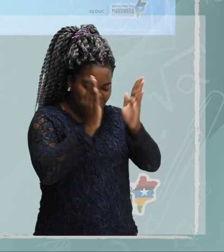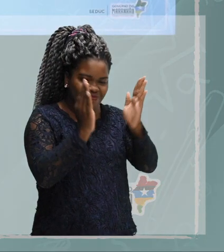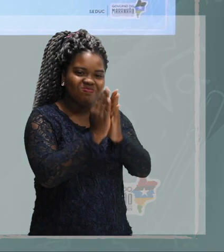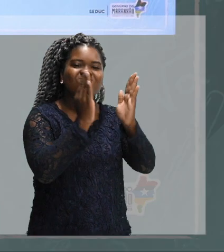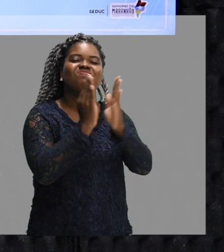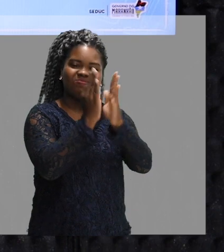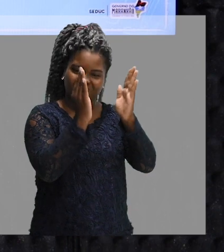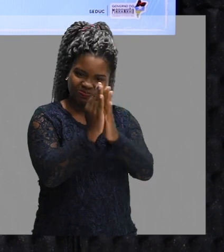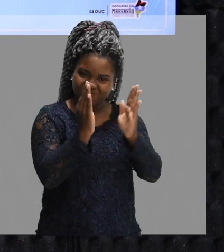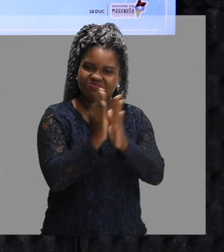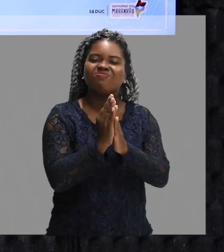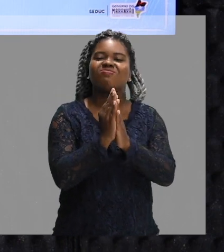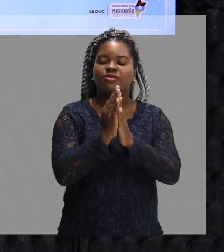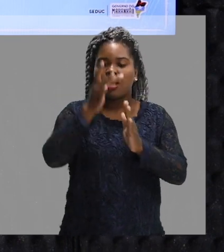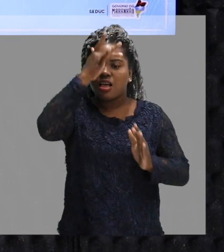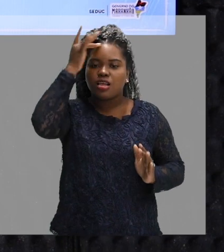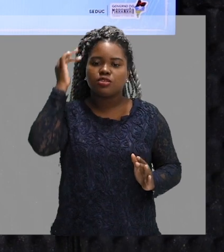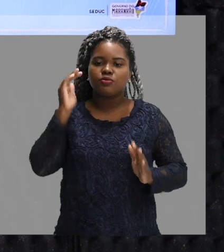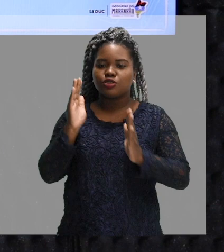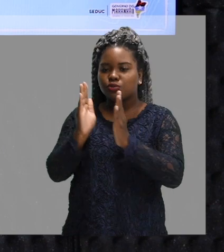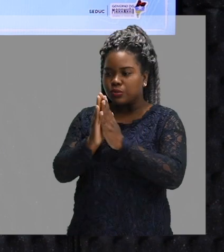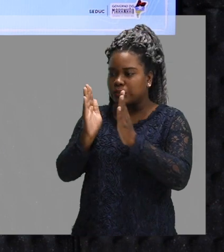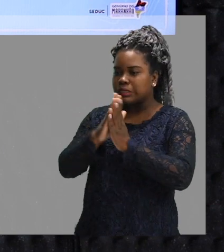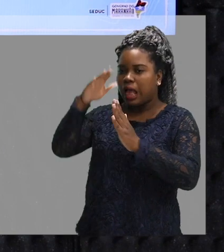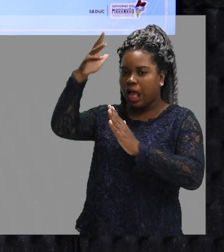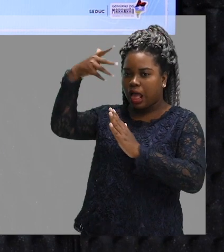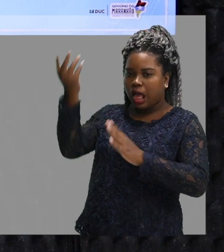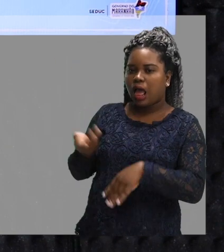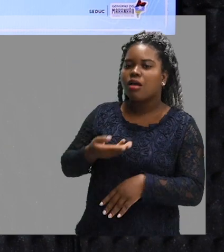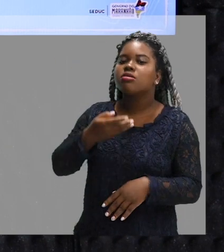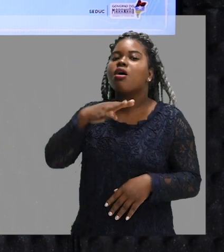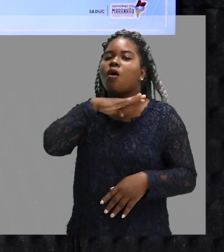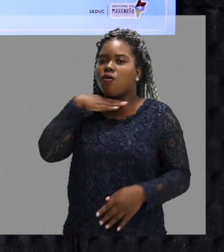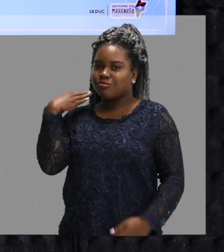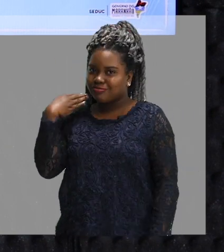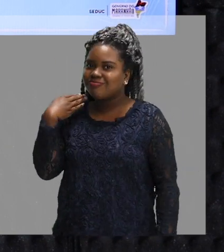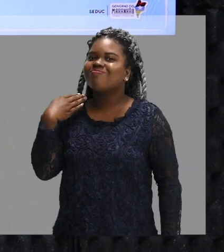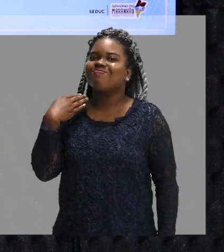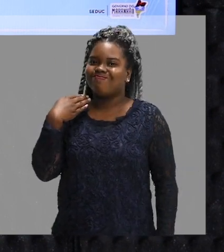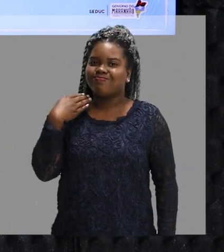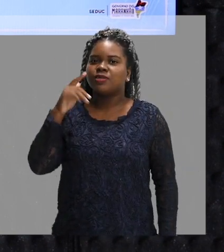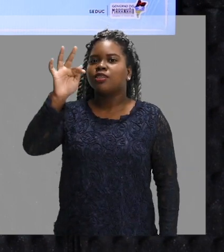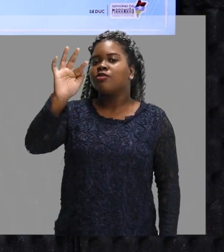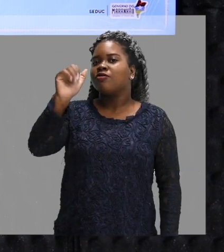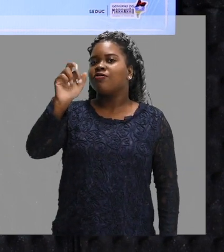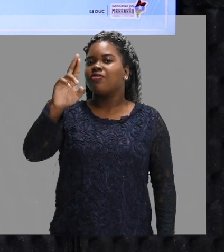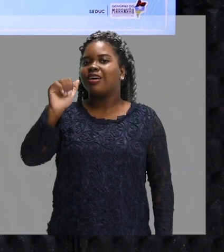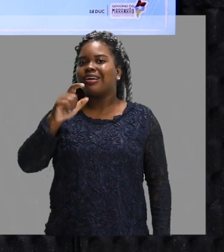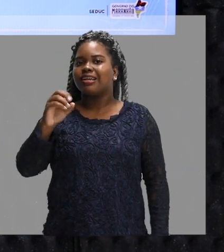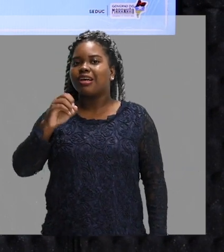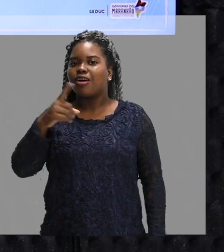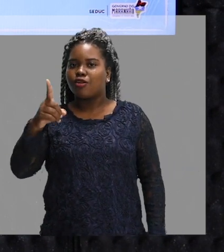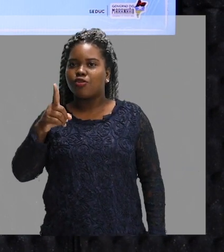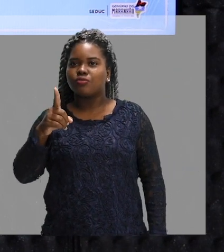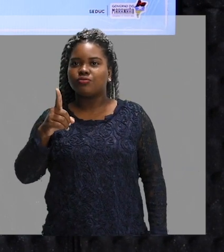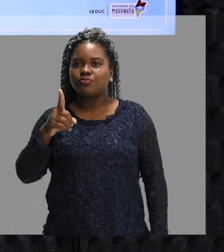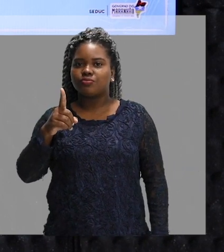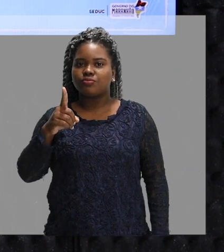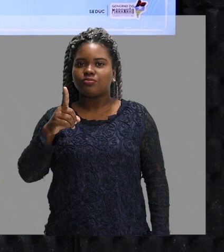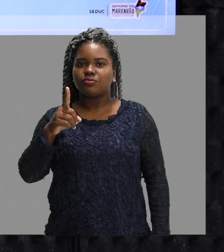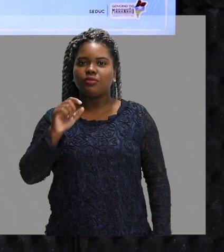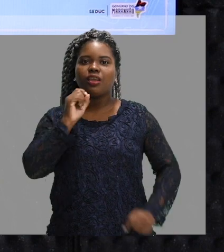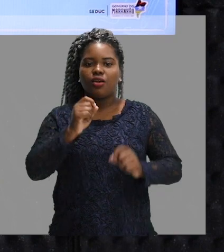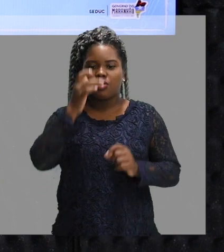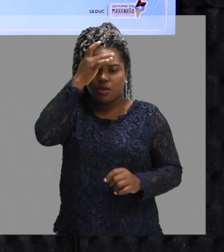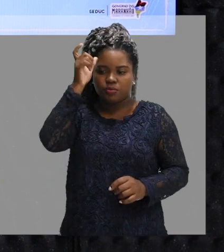nobre. Intermediária e inferior, escrava, nananina, não. O faraó representava essa ligação. Ele é